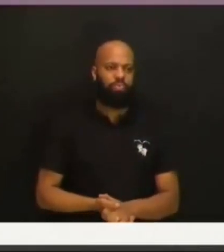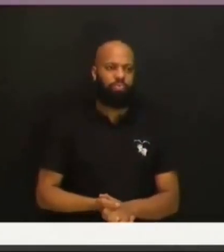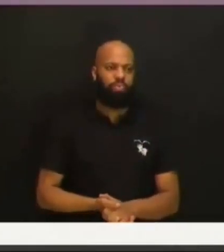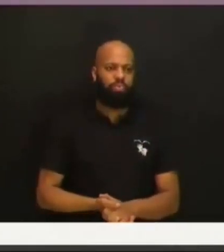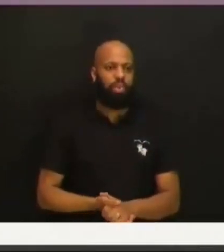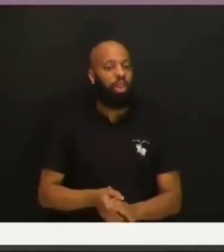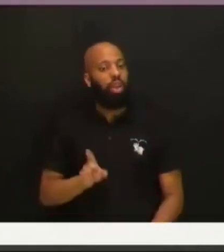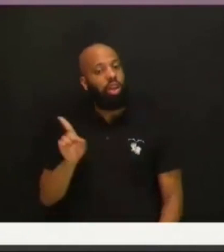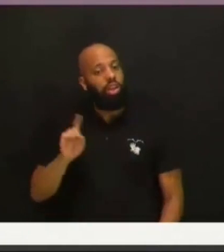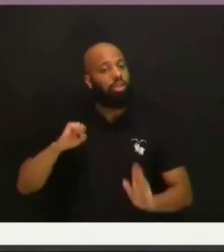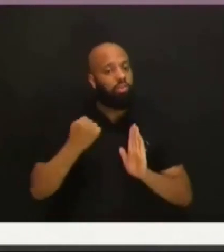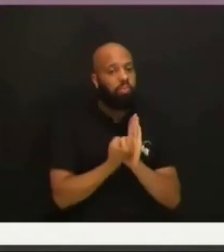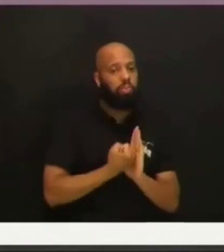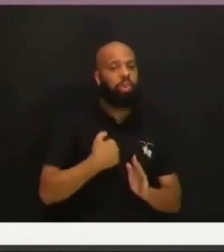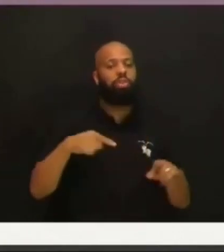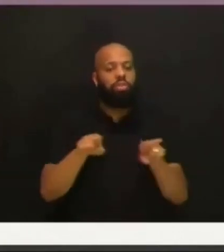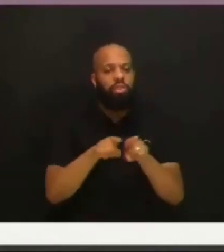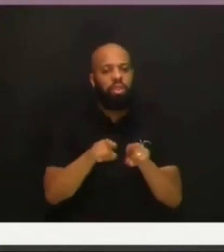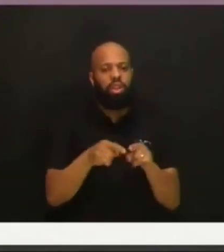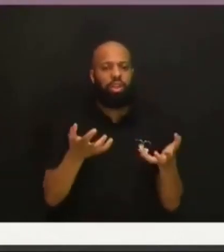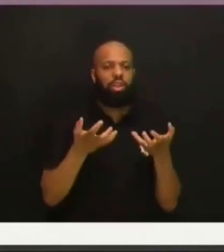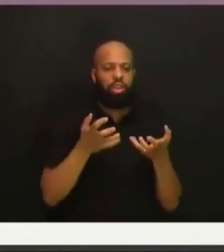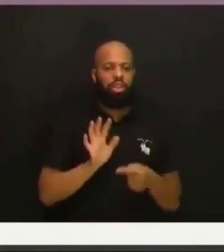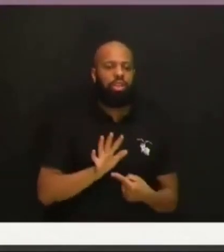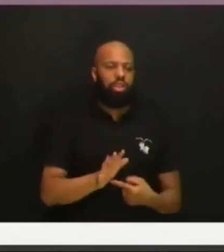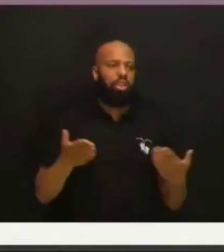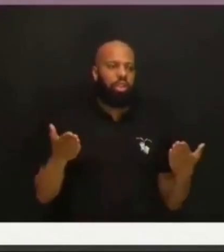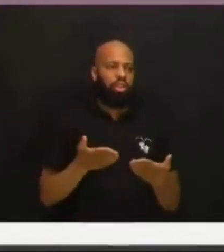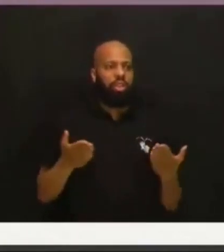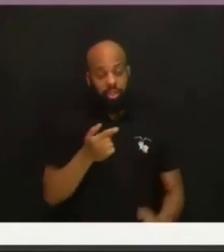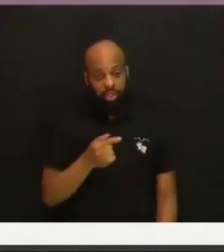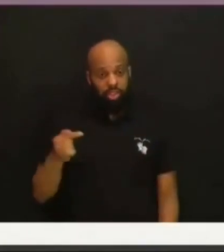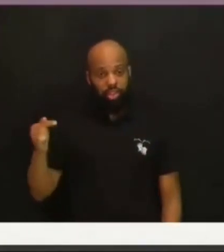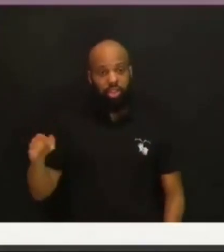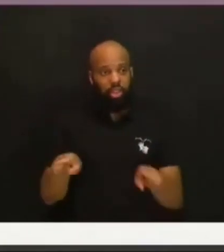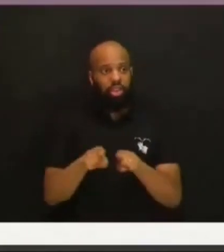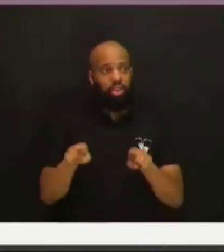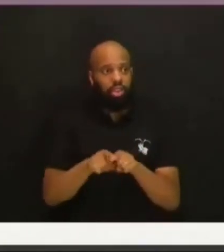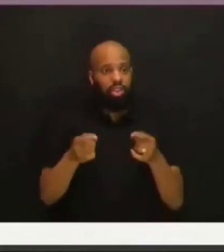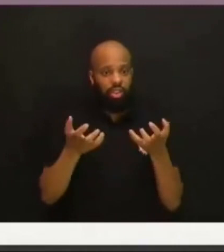Este é um marco que eu também gostaria de, nessa semana, eu gostaria de marcar.